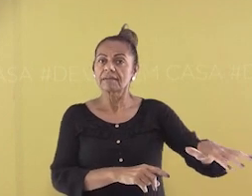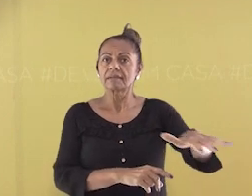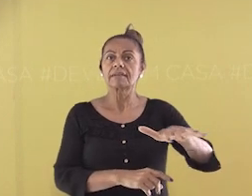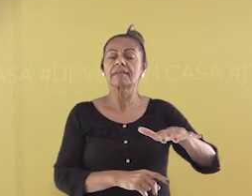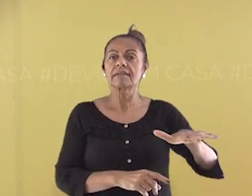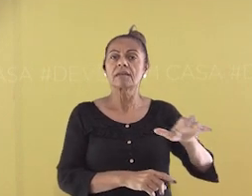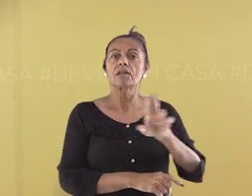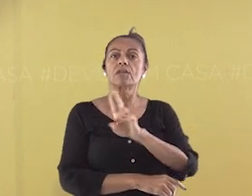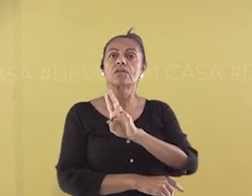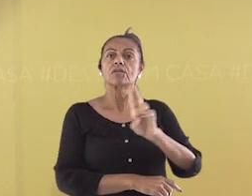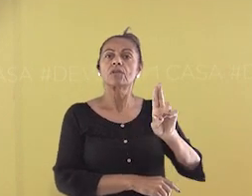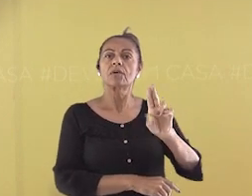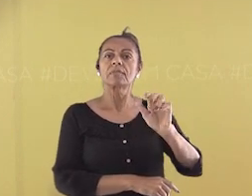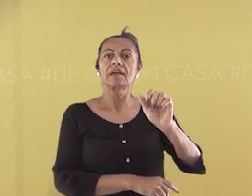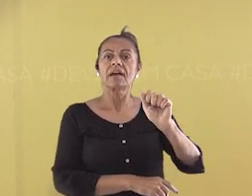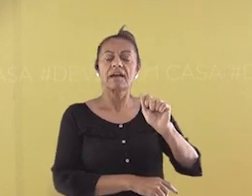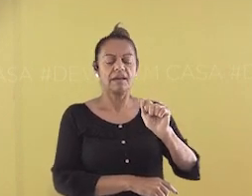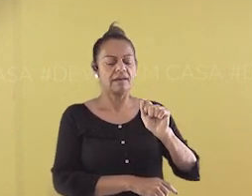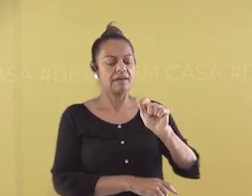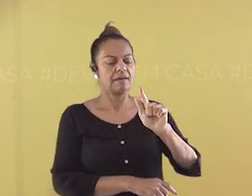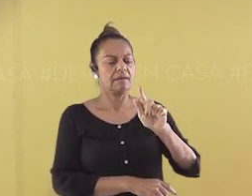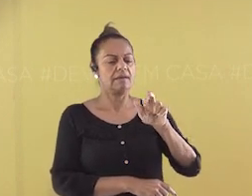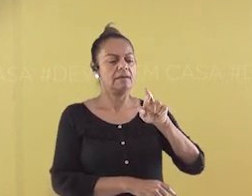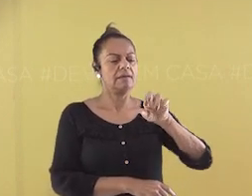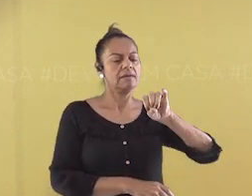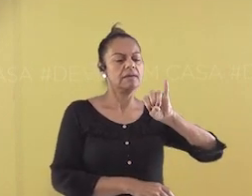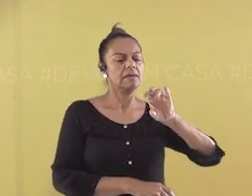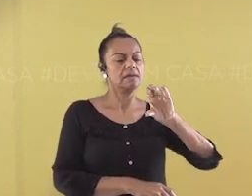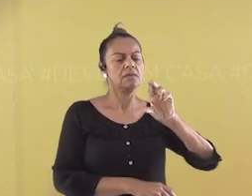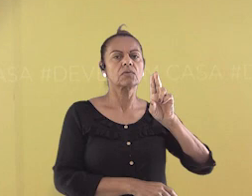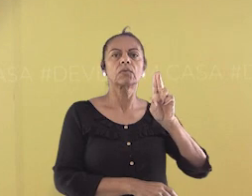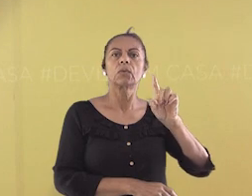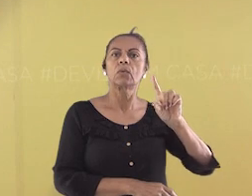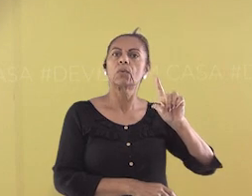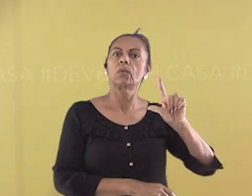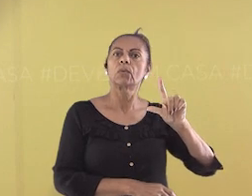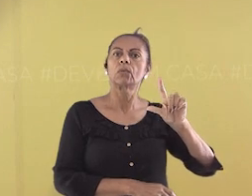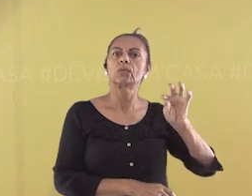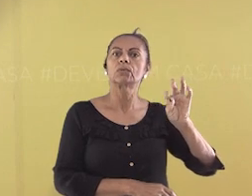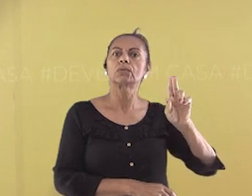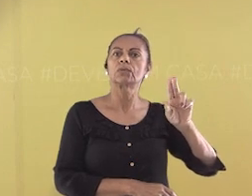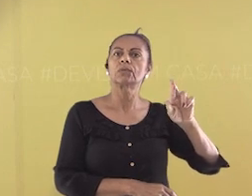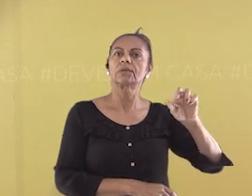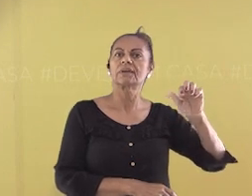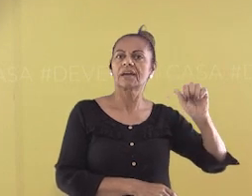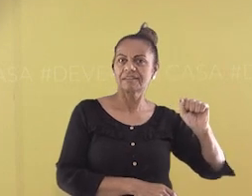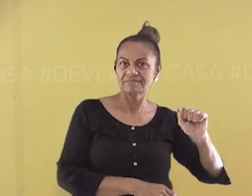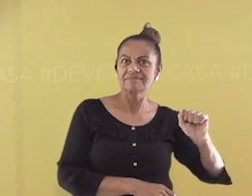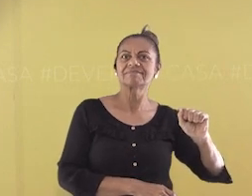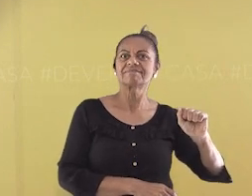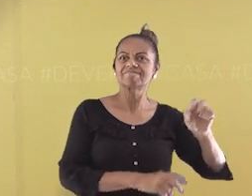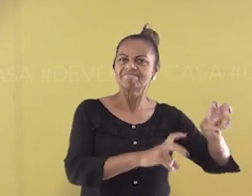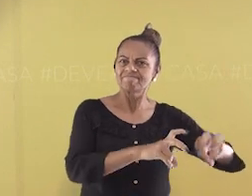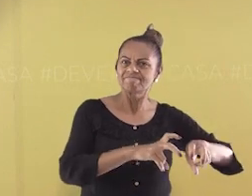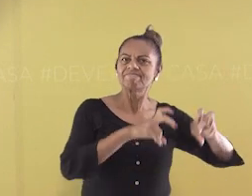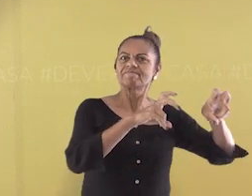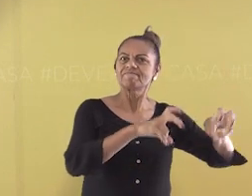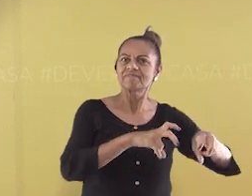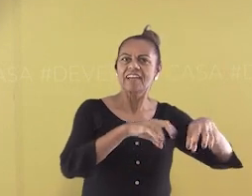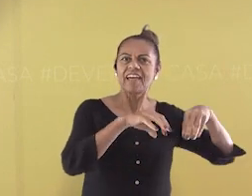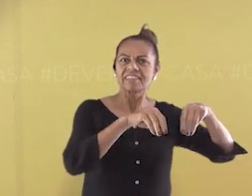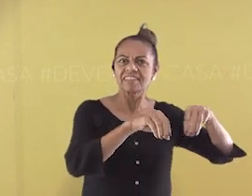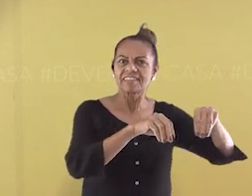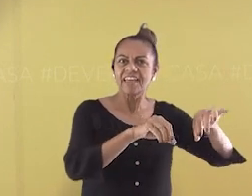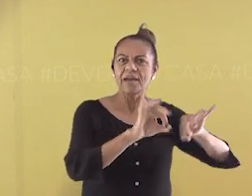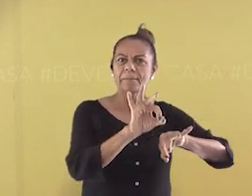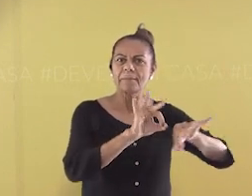chamam-se agricultura, pecuária e extrativismo. Na agricultura, a terra é preparada para plantar,